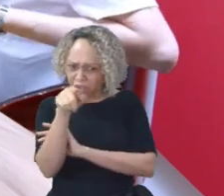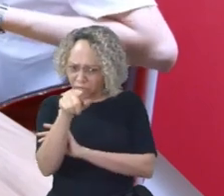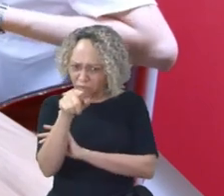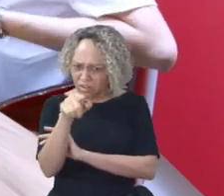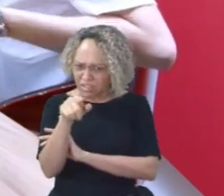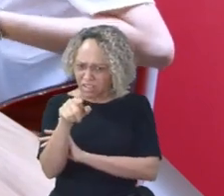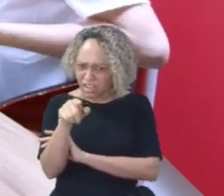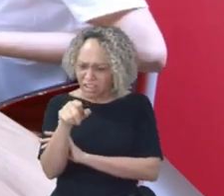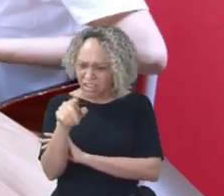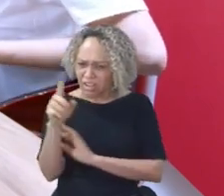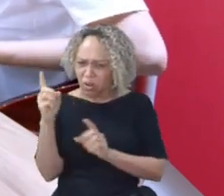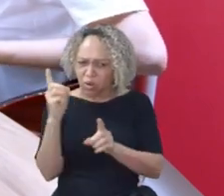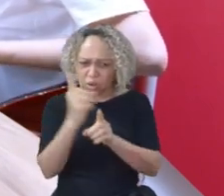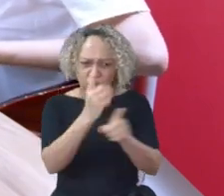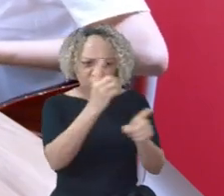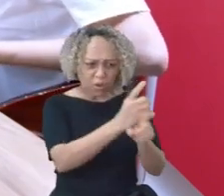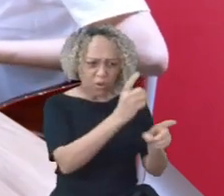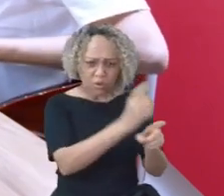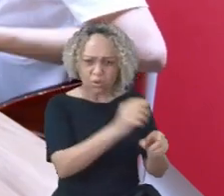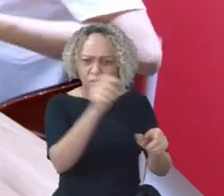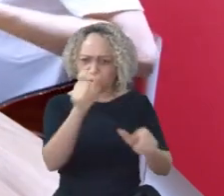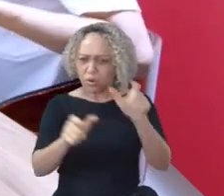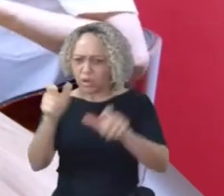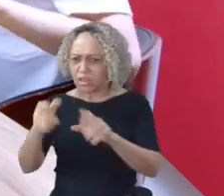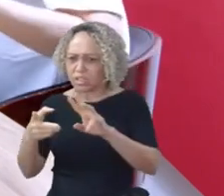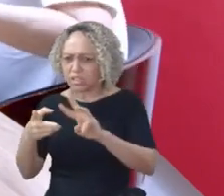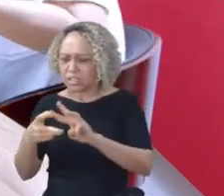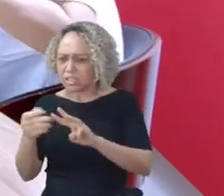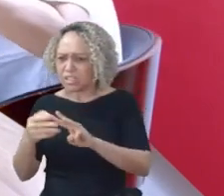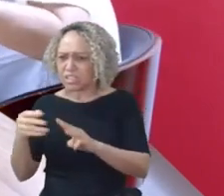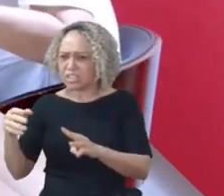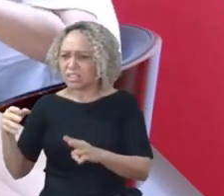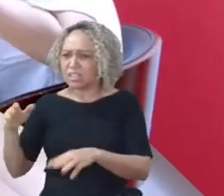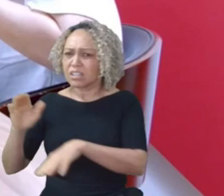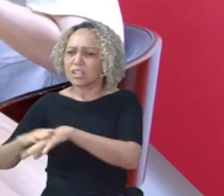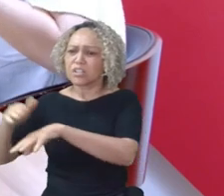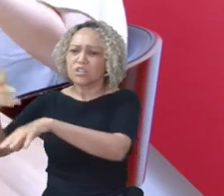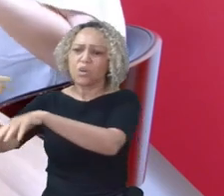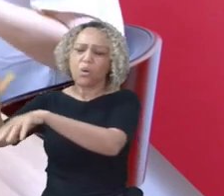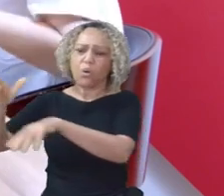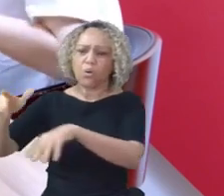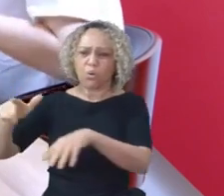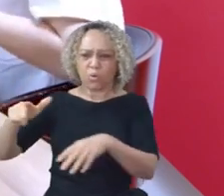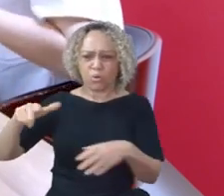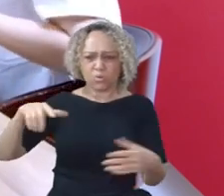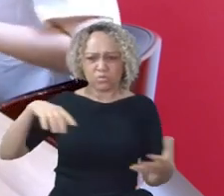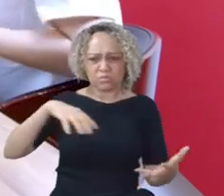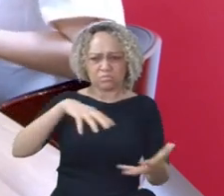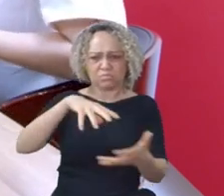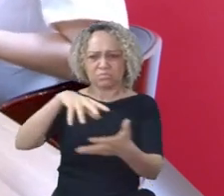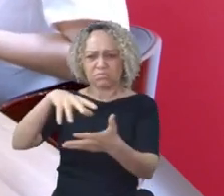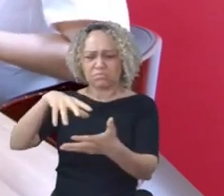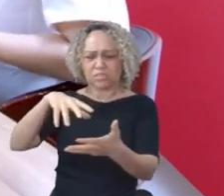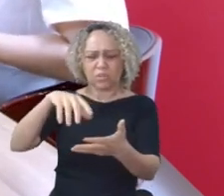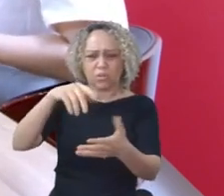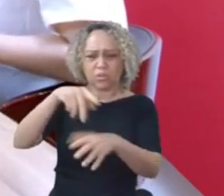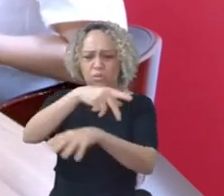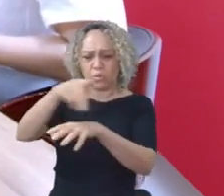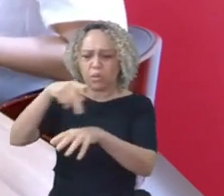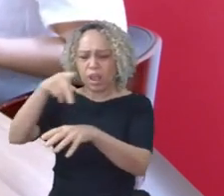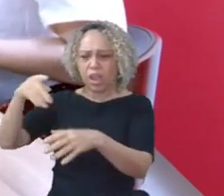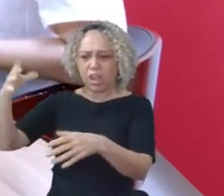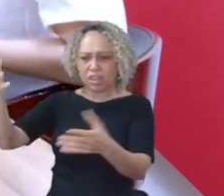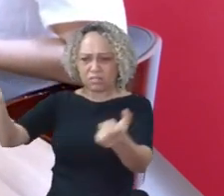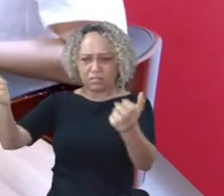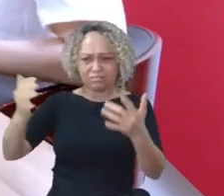de outros lugares do mundo. Como é que funcionou isso? Como é que foi essa experiência? Não